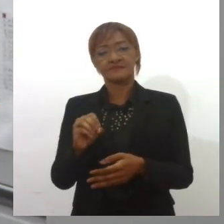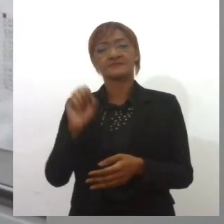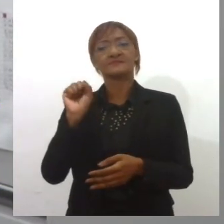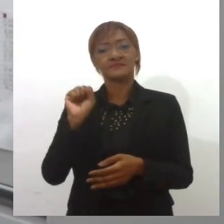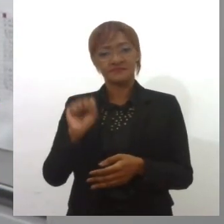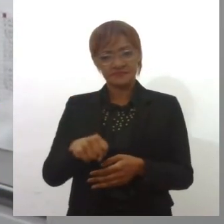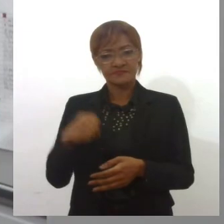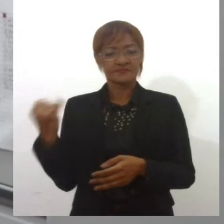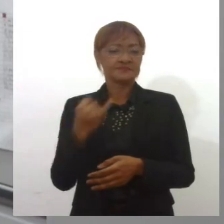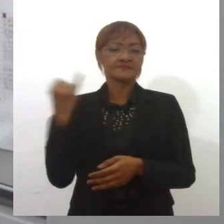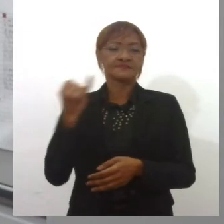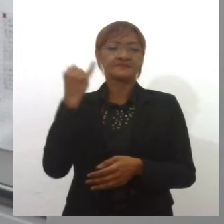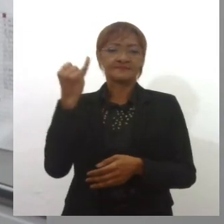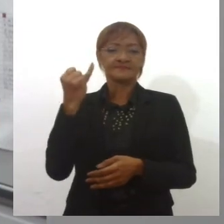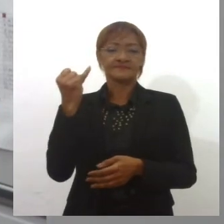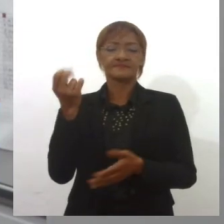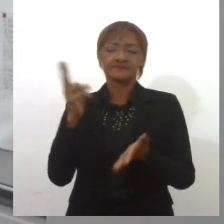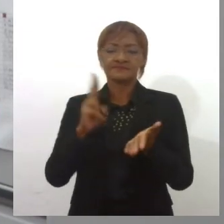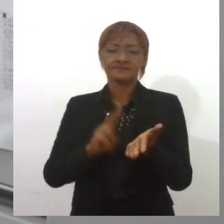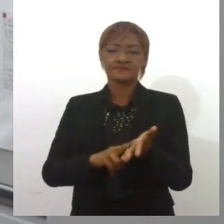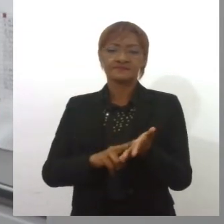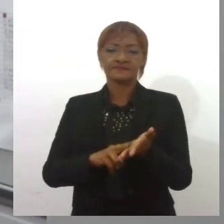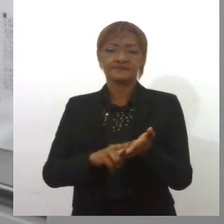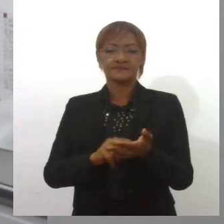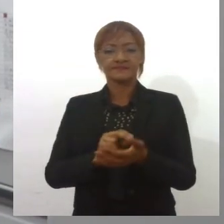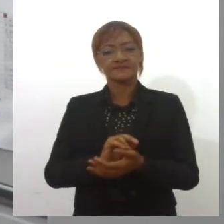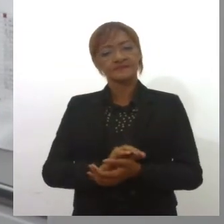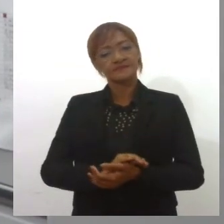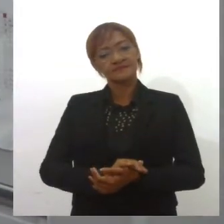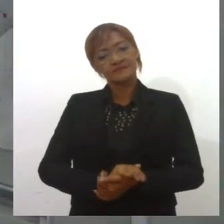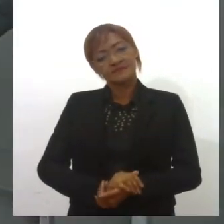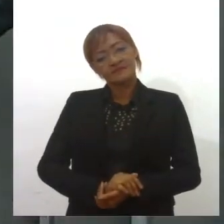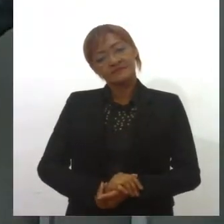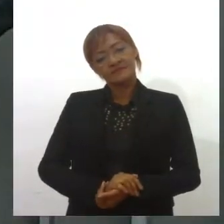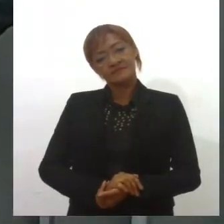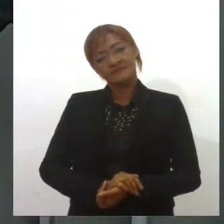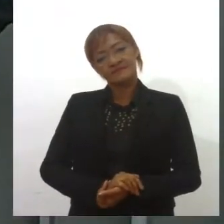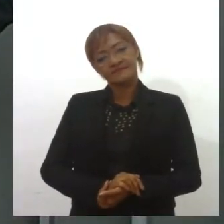de uma importância incrível, sim. Tem sua importância, sim.